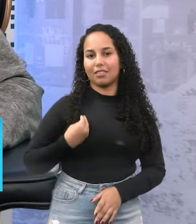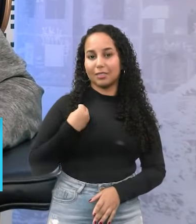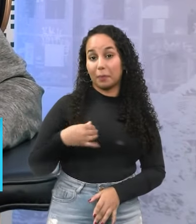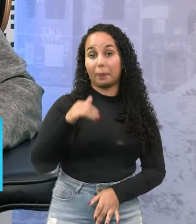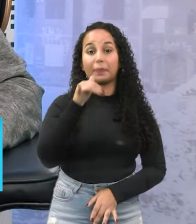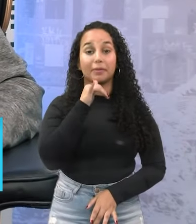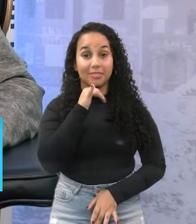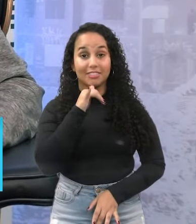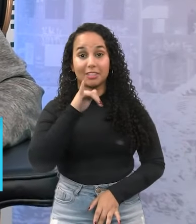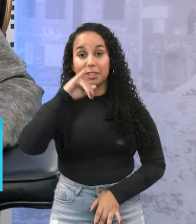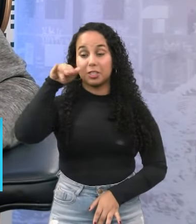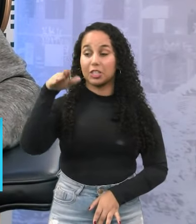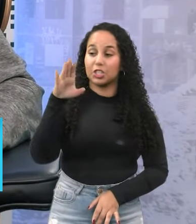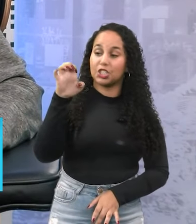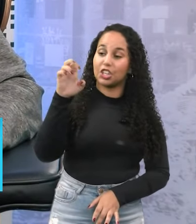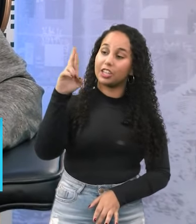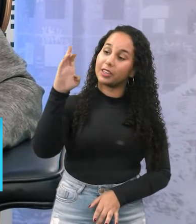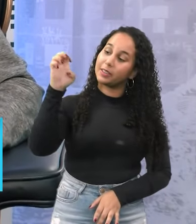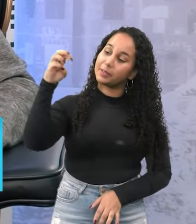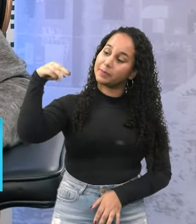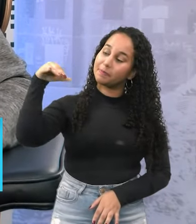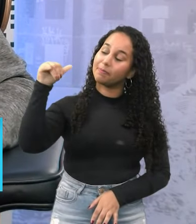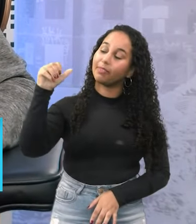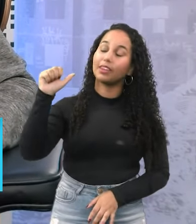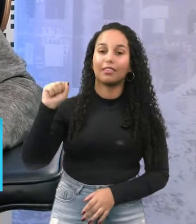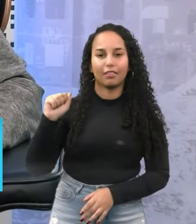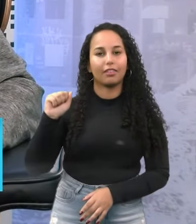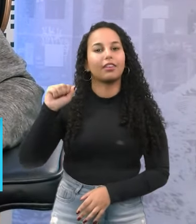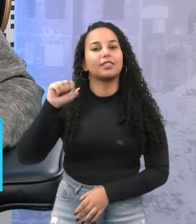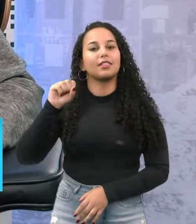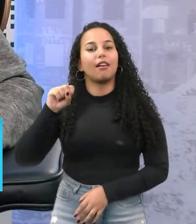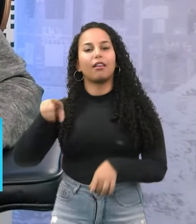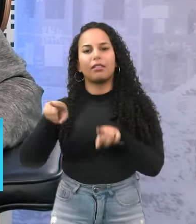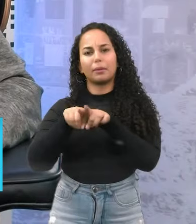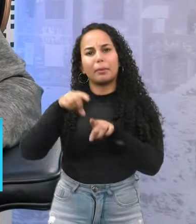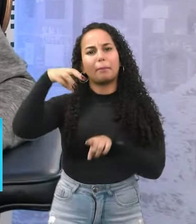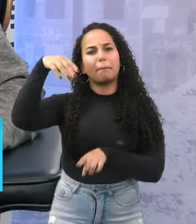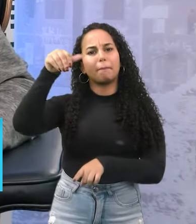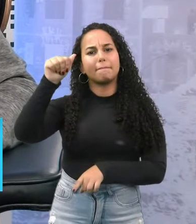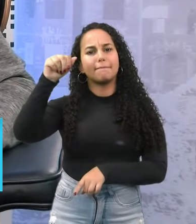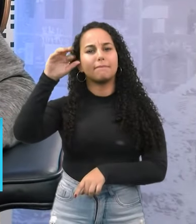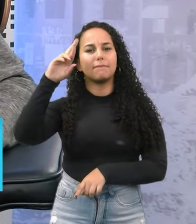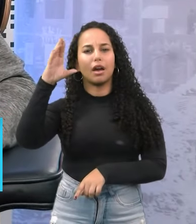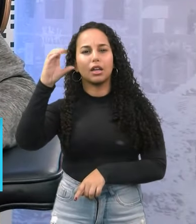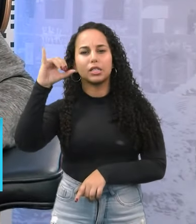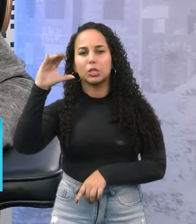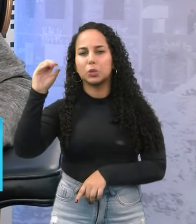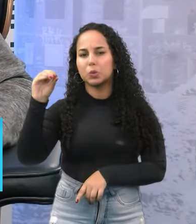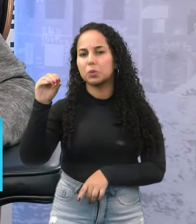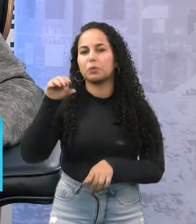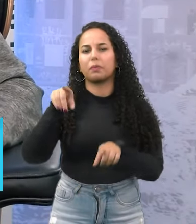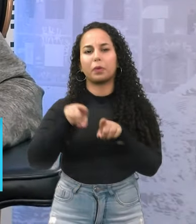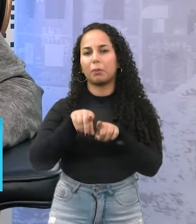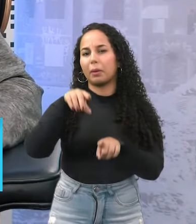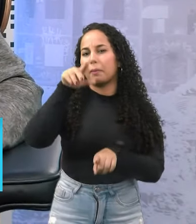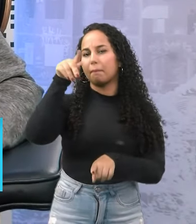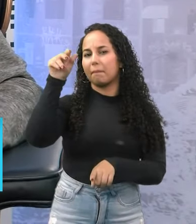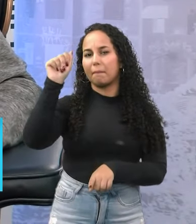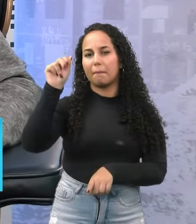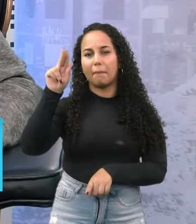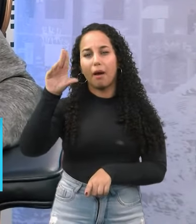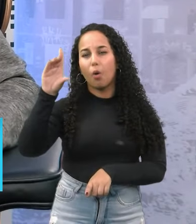outros pastores fazem parte do Conselho de Pastores. Jeremias Pereira, Márcio Valadão, Paulo